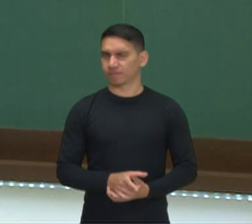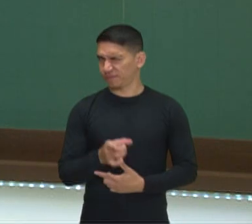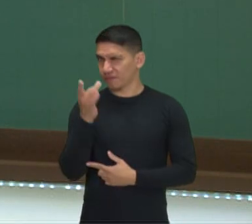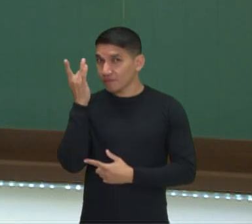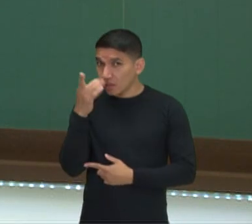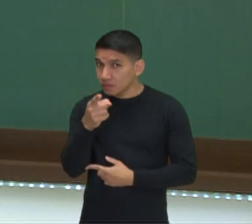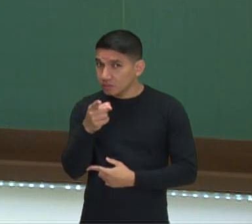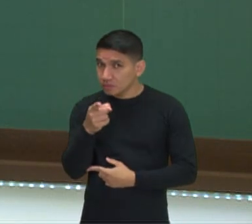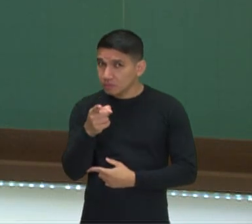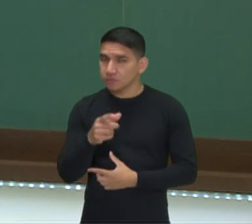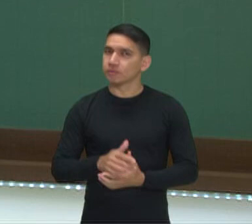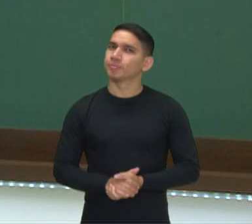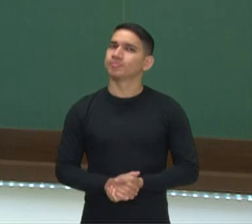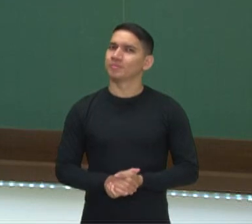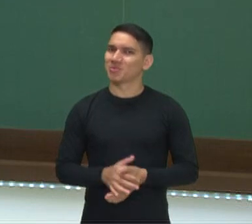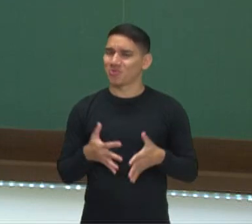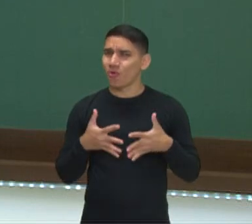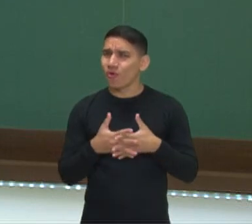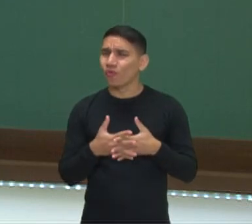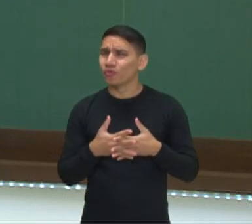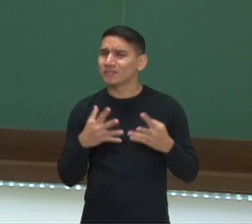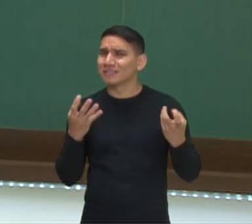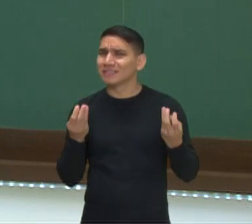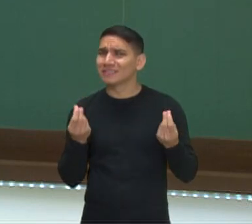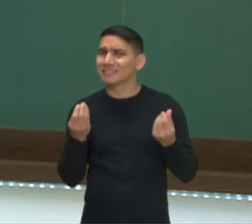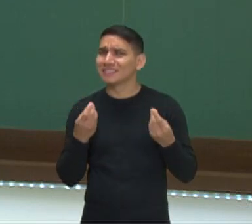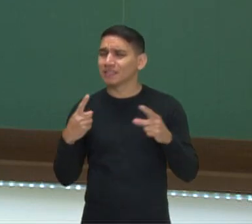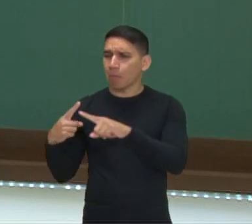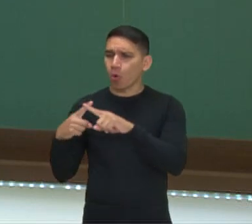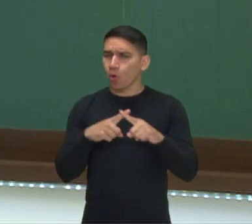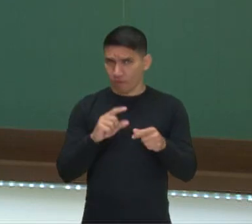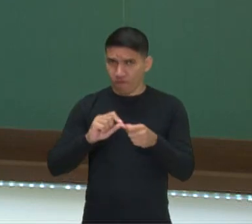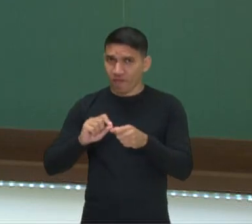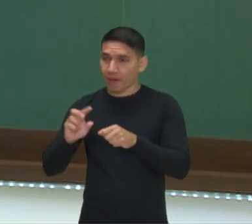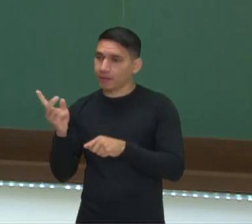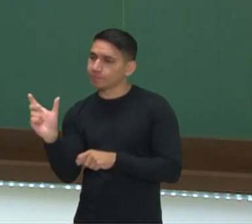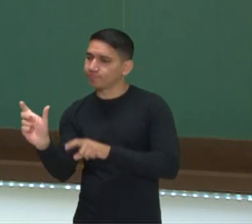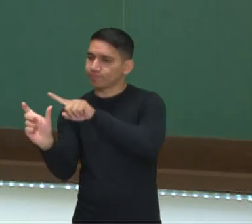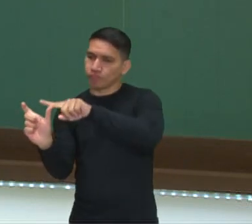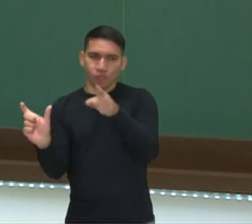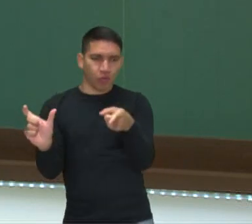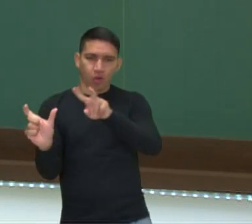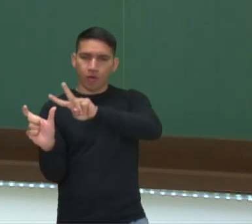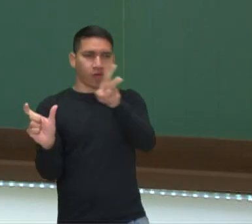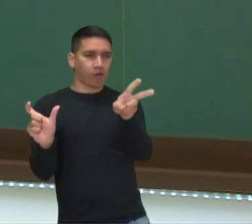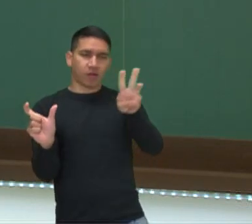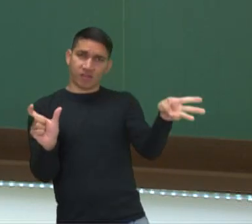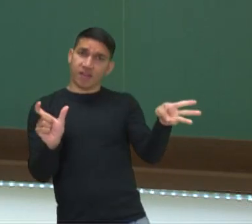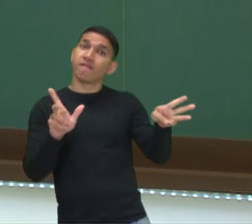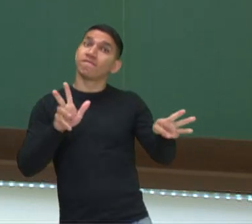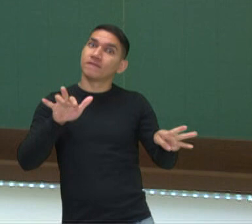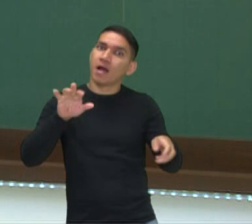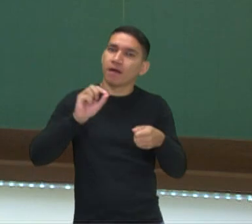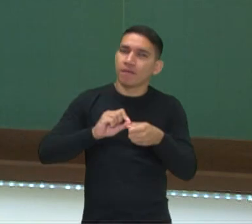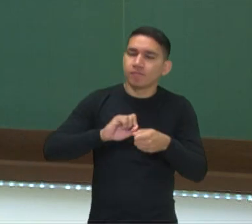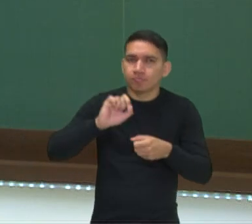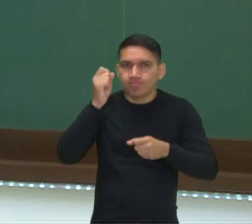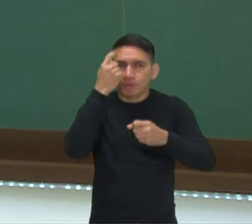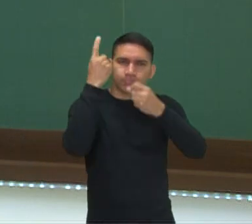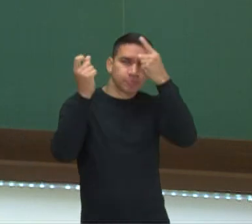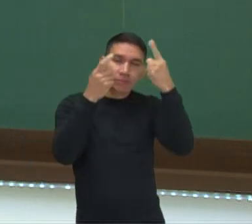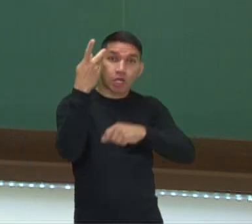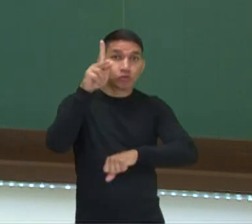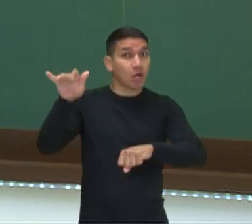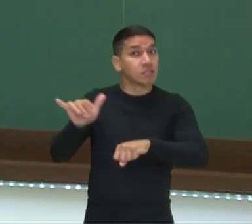Foi tranquilo? Se confundiu aí na multiplicação? Fez as flechinhas? Vai conhecendo aí a tua estratégia, né?